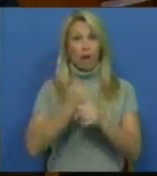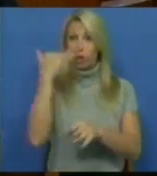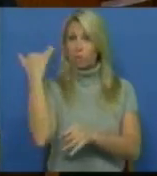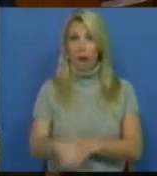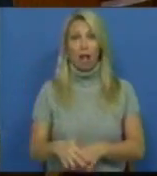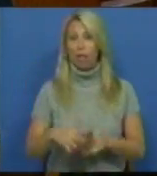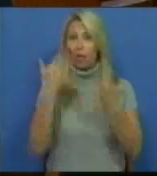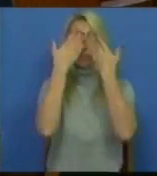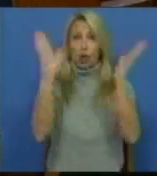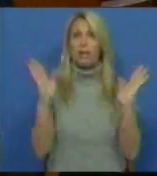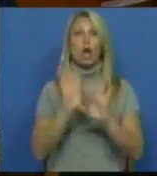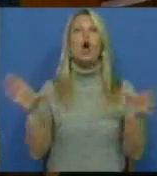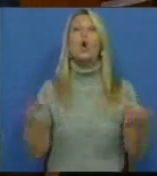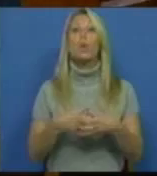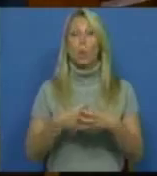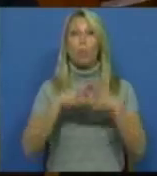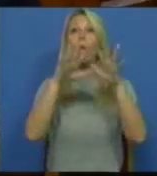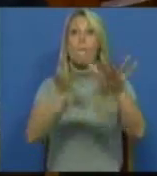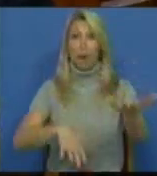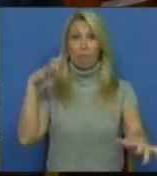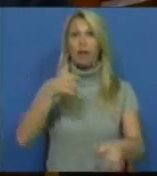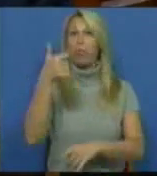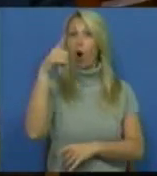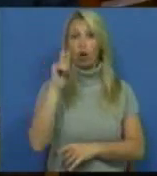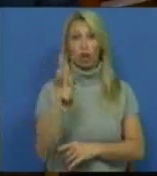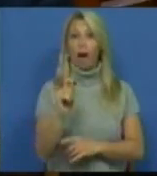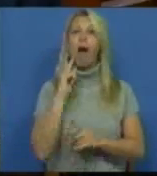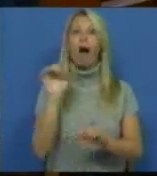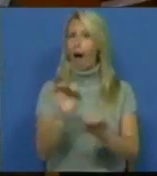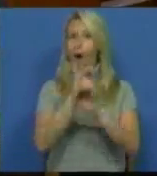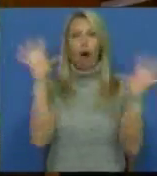democracia. O Grupo Parlamentar do Bloco de Esquerda, obviamente, chumba-o, disse.